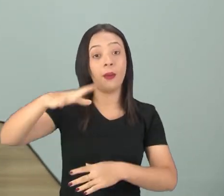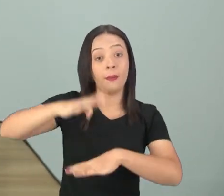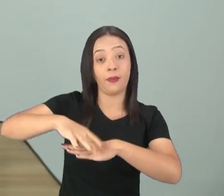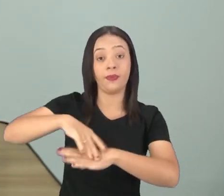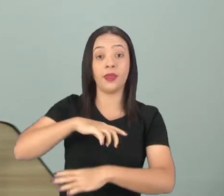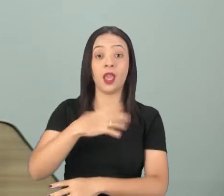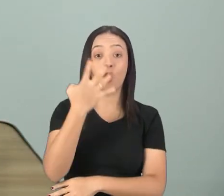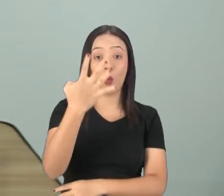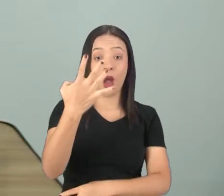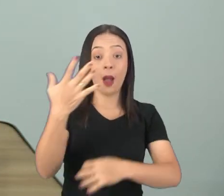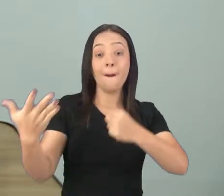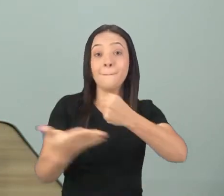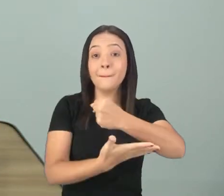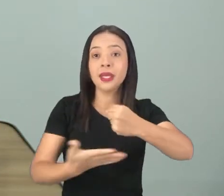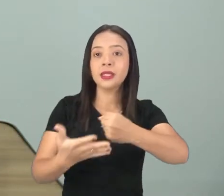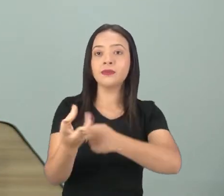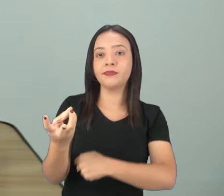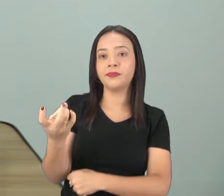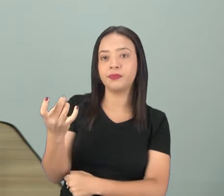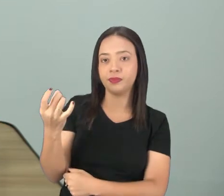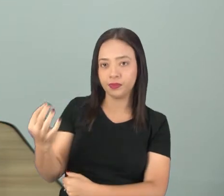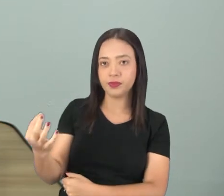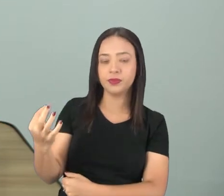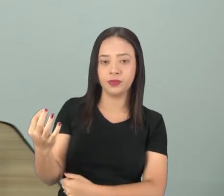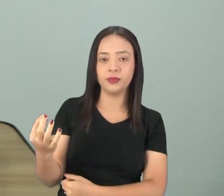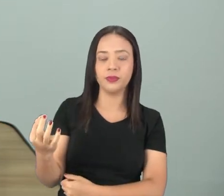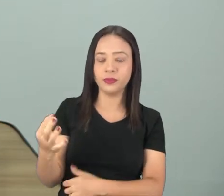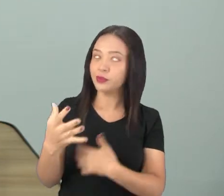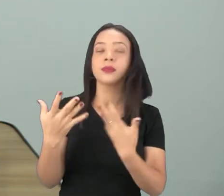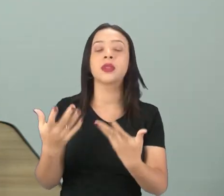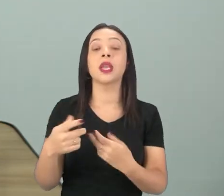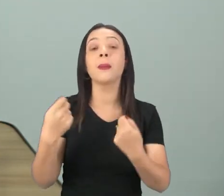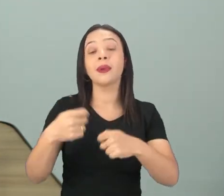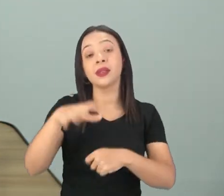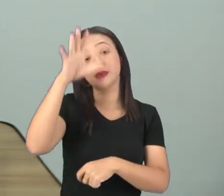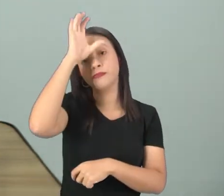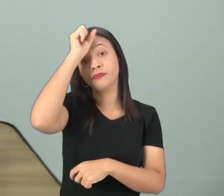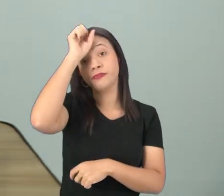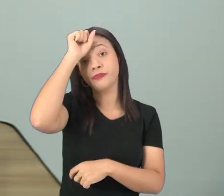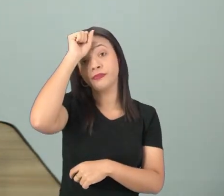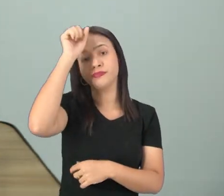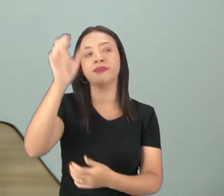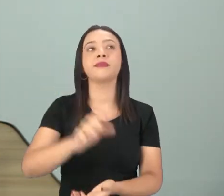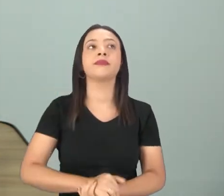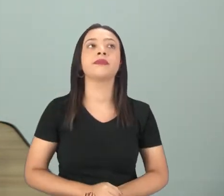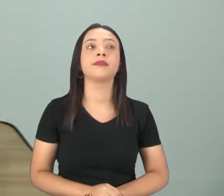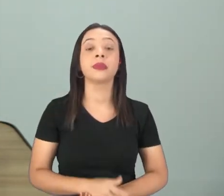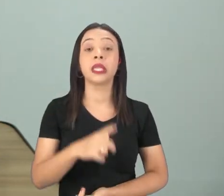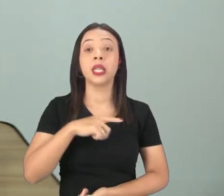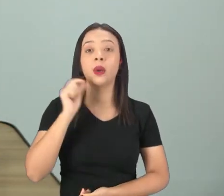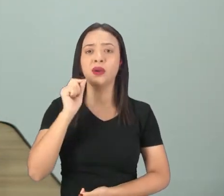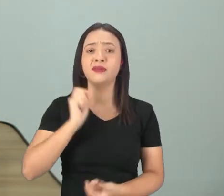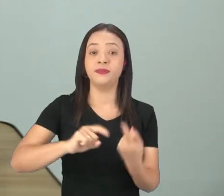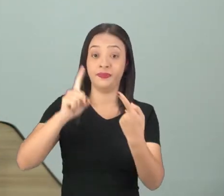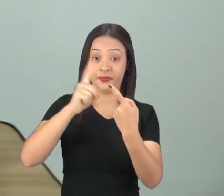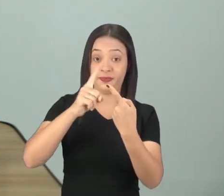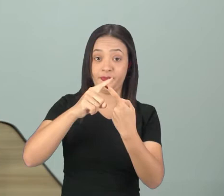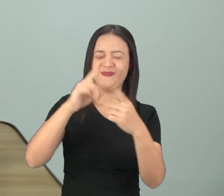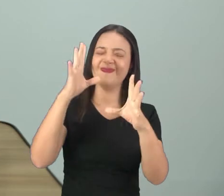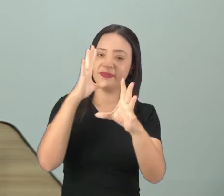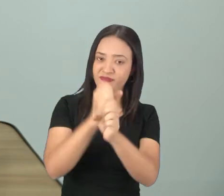operações básicas, tá? Que nós temos que aprender. Que no caso é a